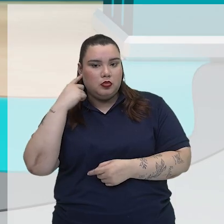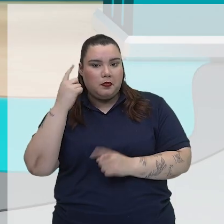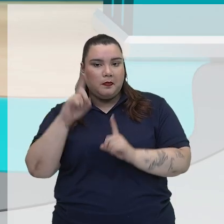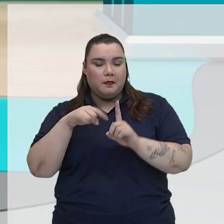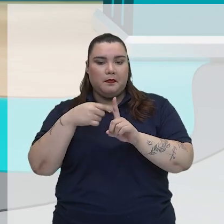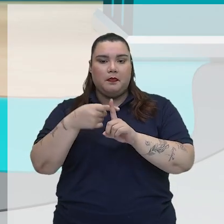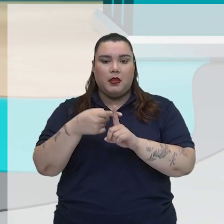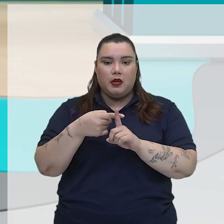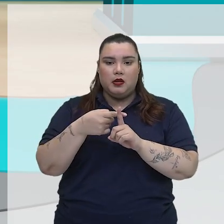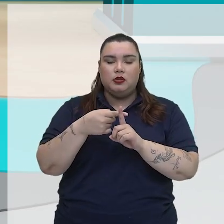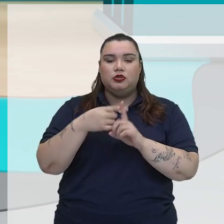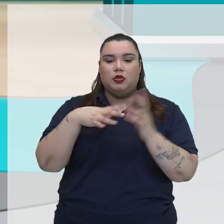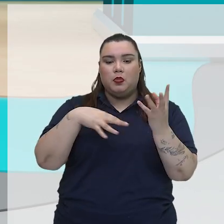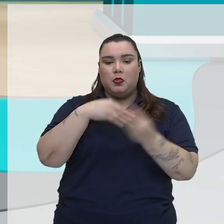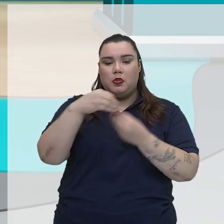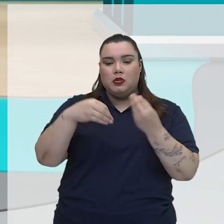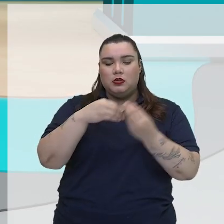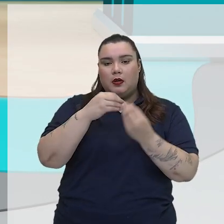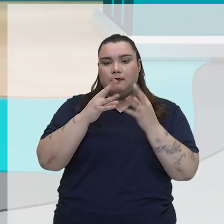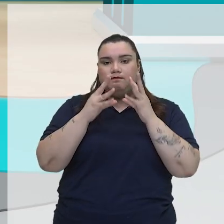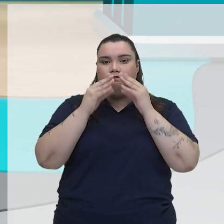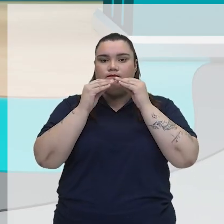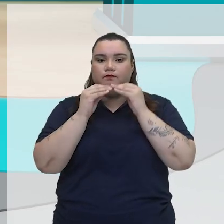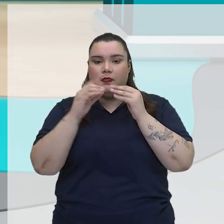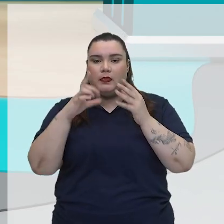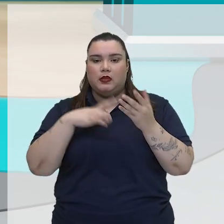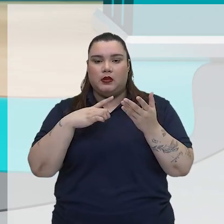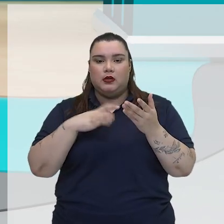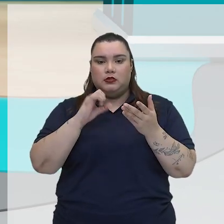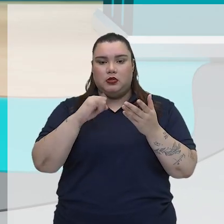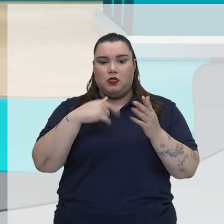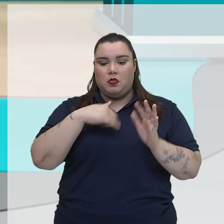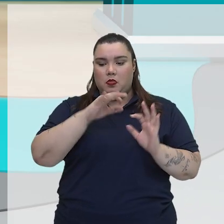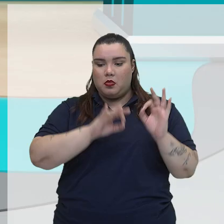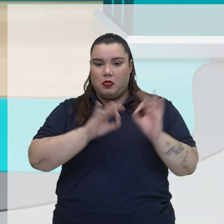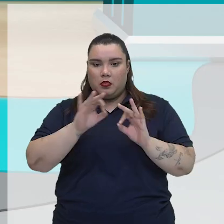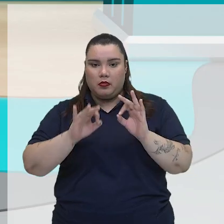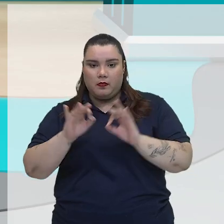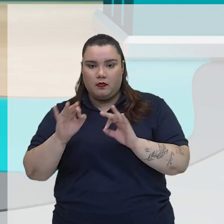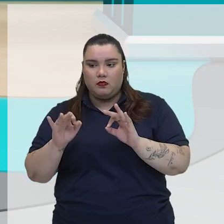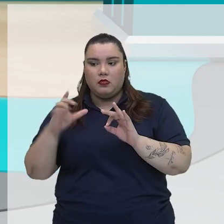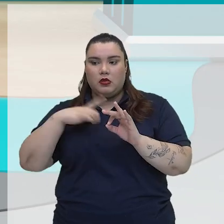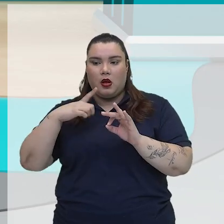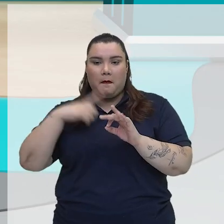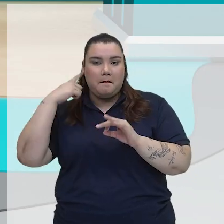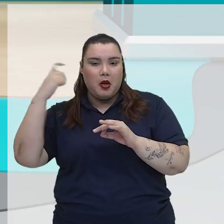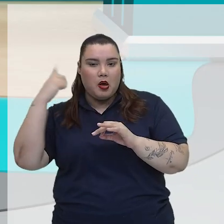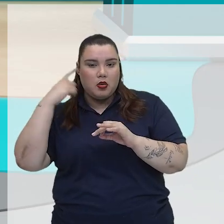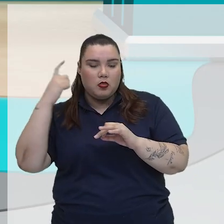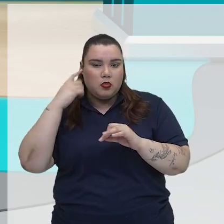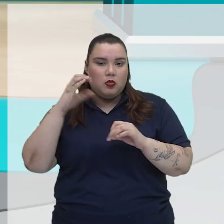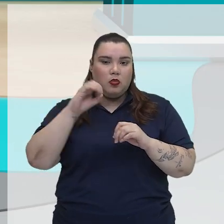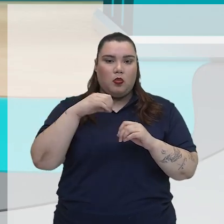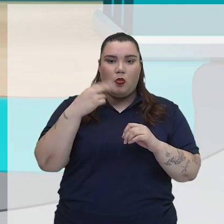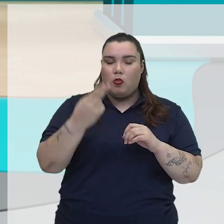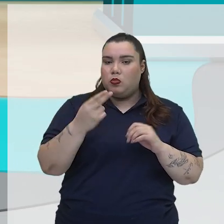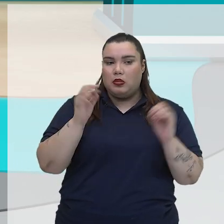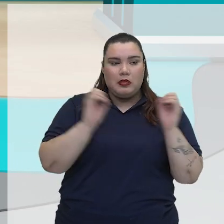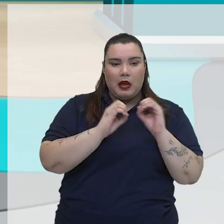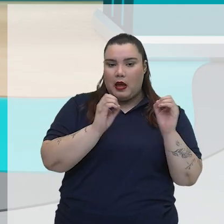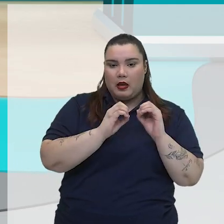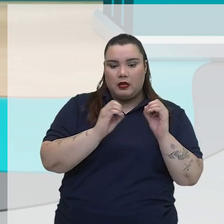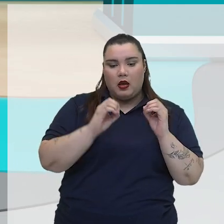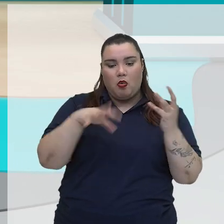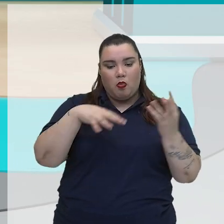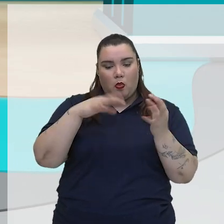e silêncio de maneira organizada. Quando eu organizo tanto esses momentos de som quanto esses momentos de silêncio, eu